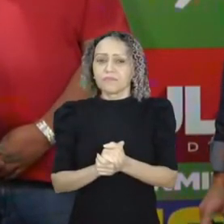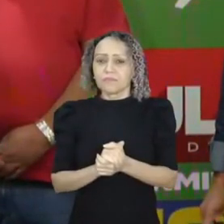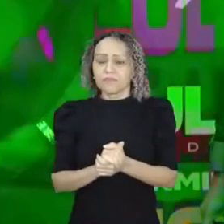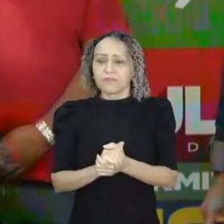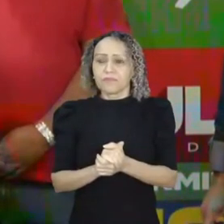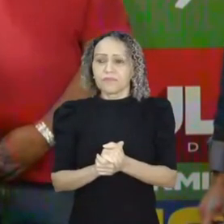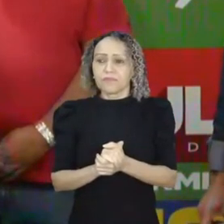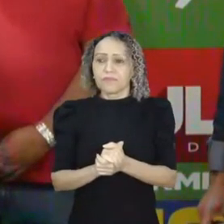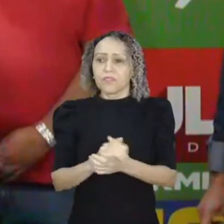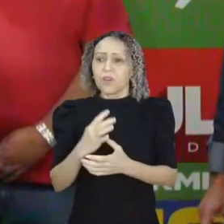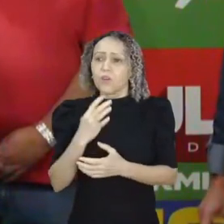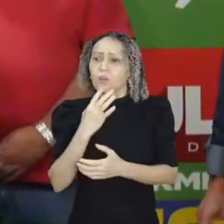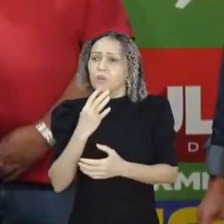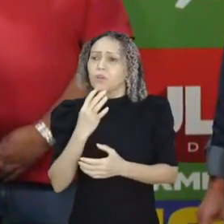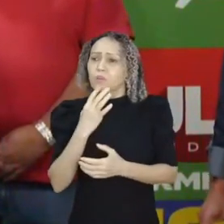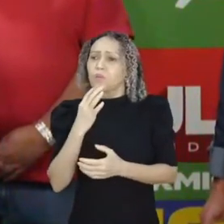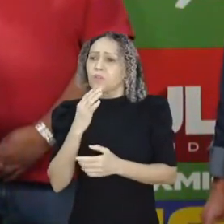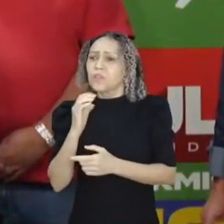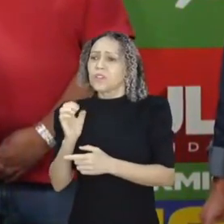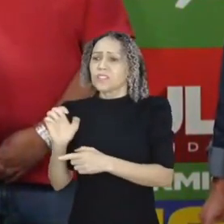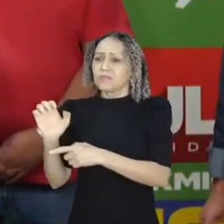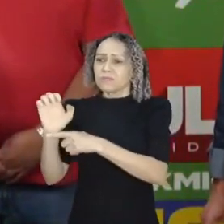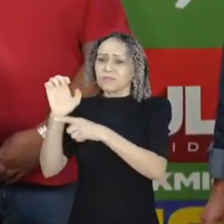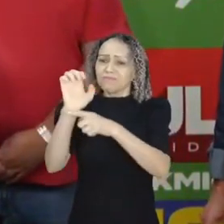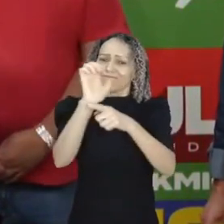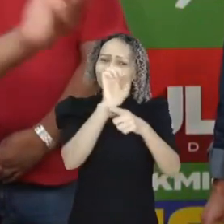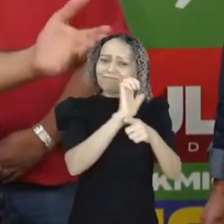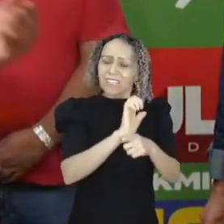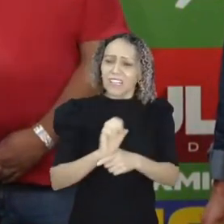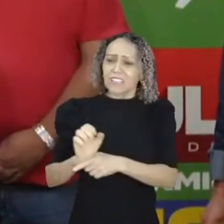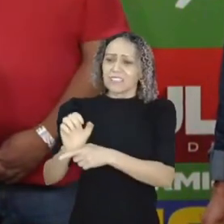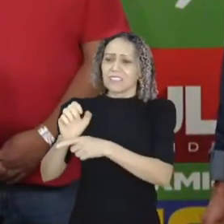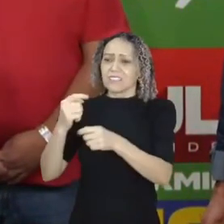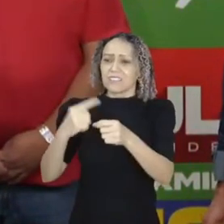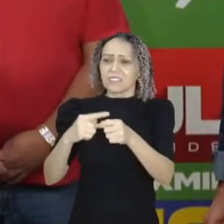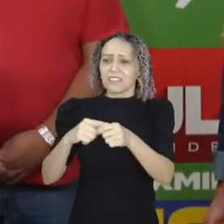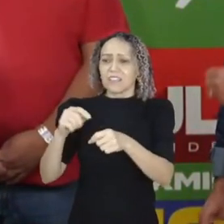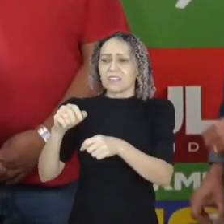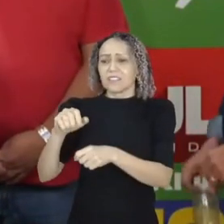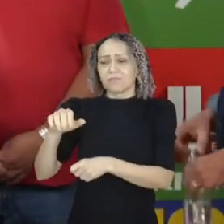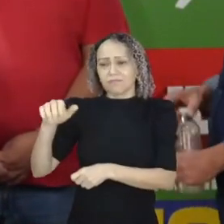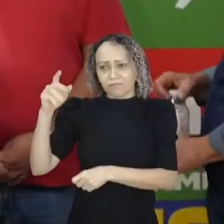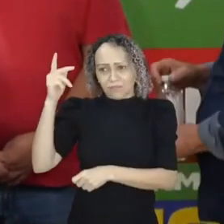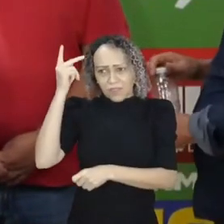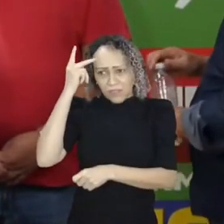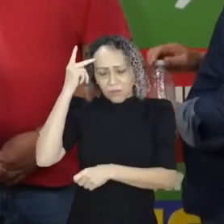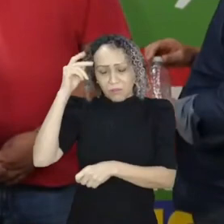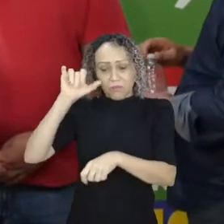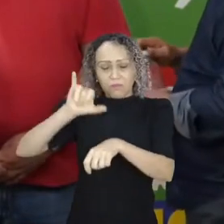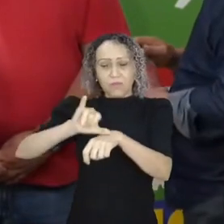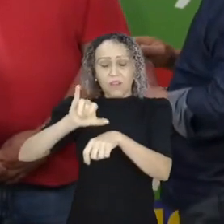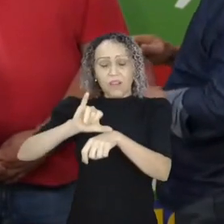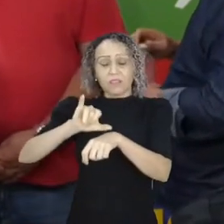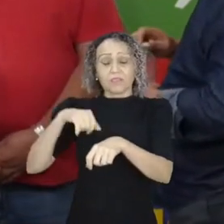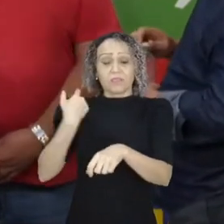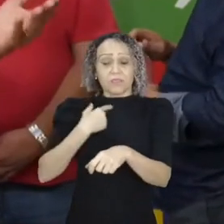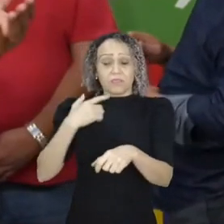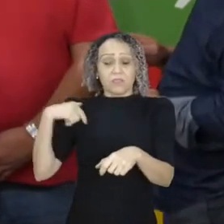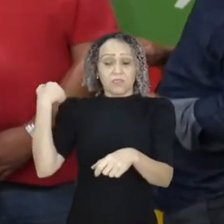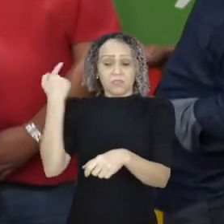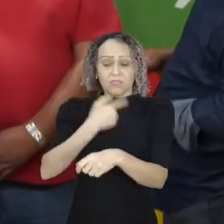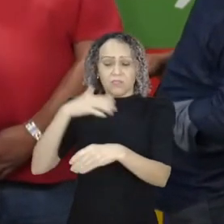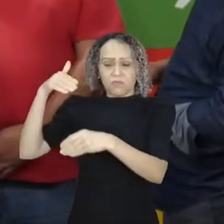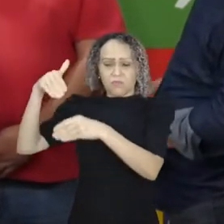Eu conheço muito o Estado, conheço muito a cidade de São Paulo. Nós tivemos uma votação muito expressiva na cidade de São Paulo.